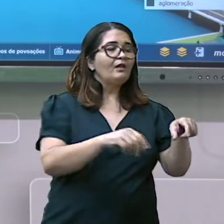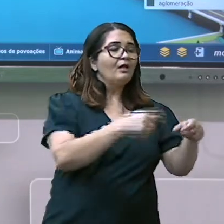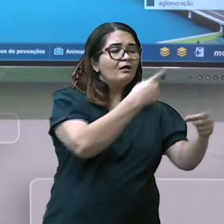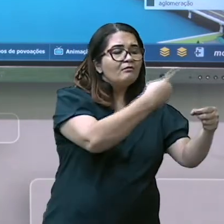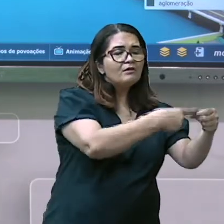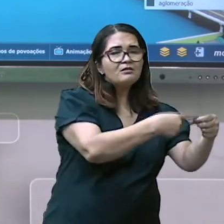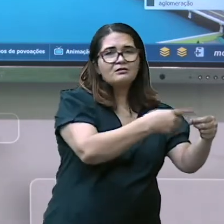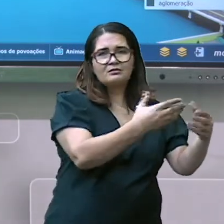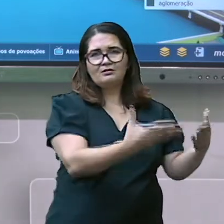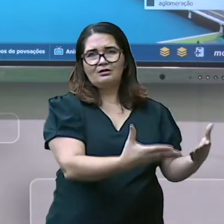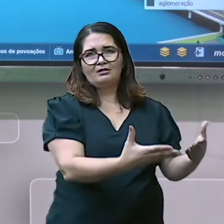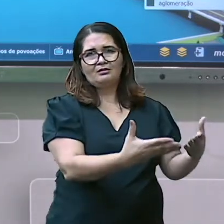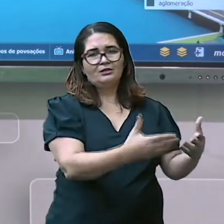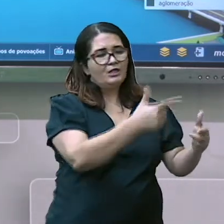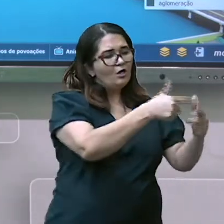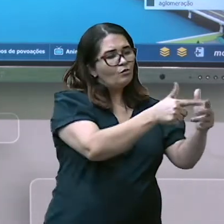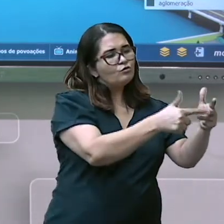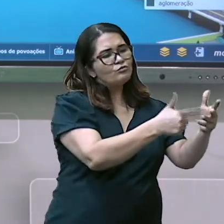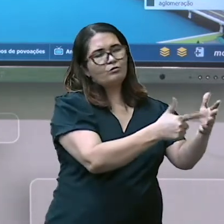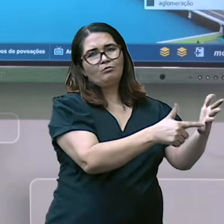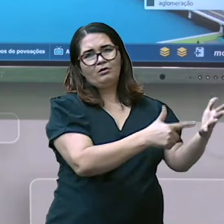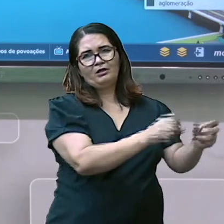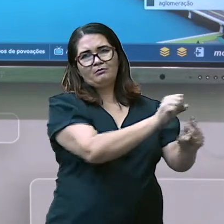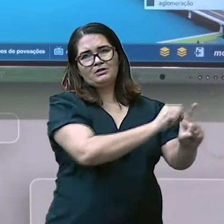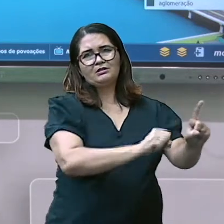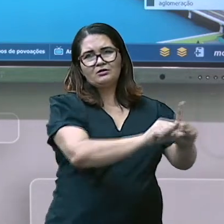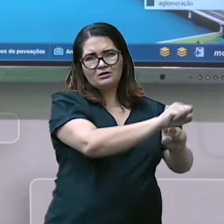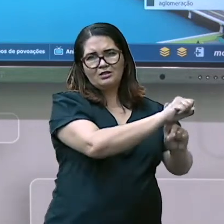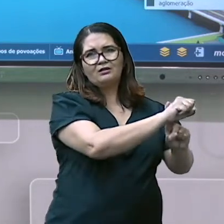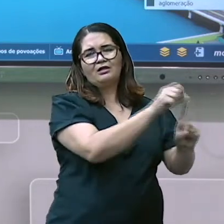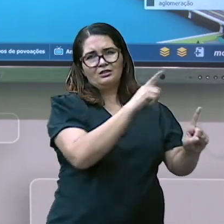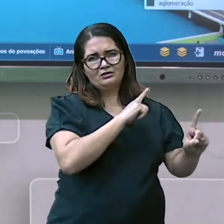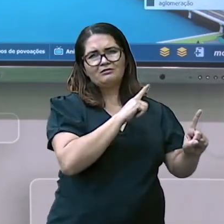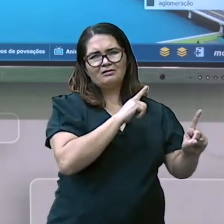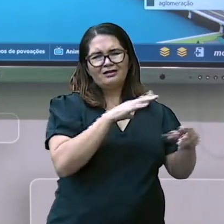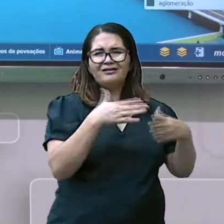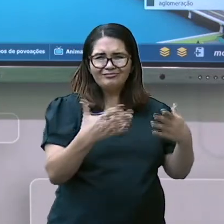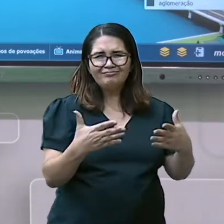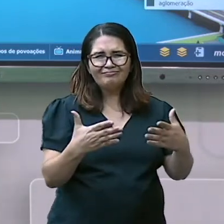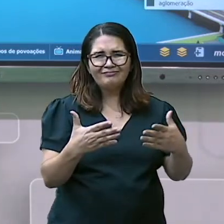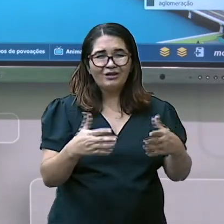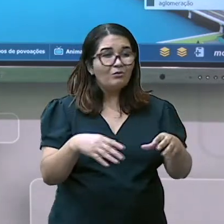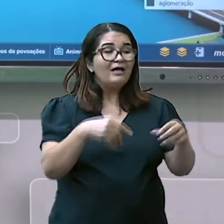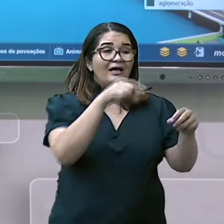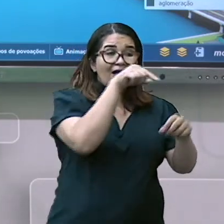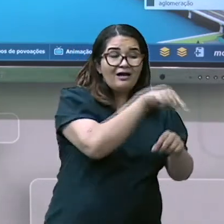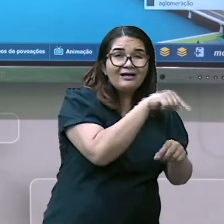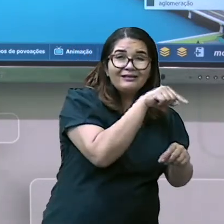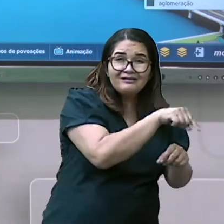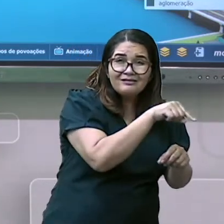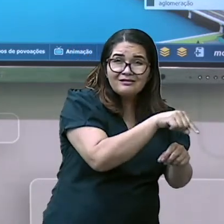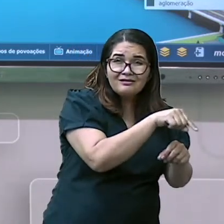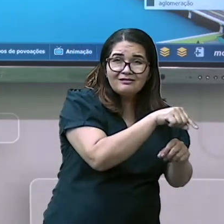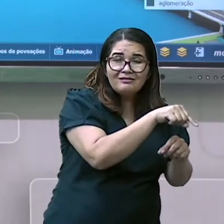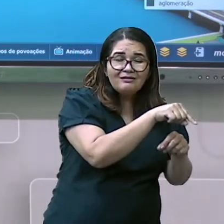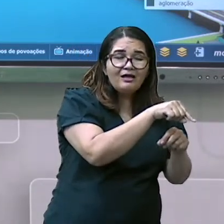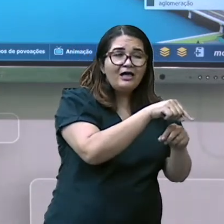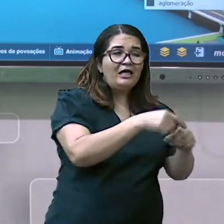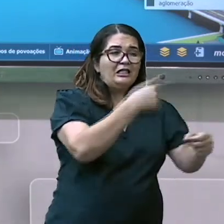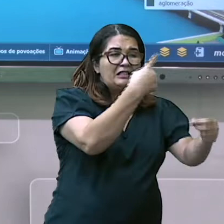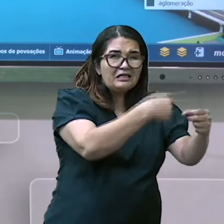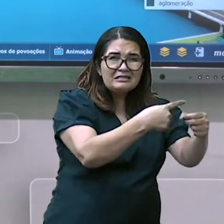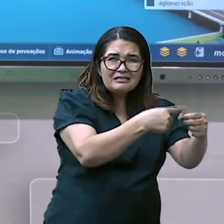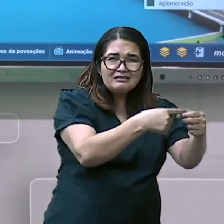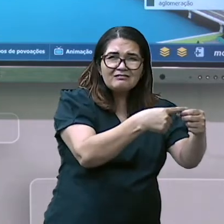e tem trazido muitos transtornos. A violência, a